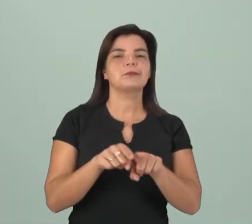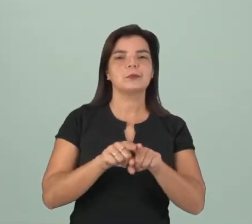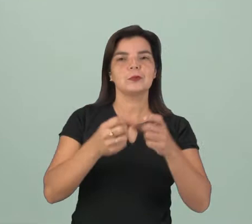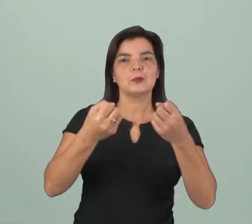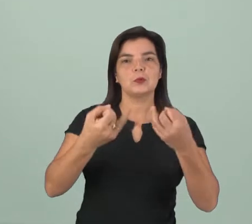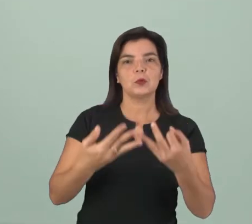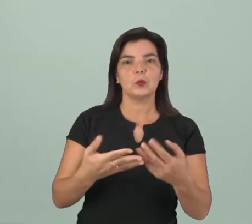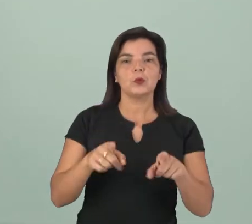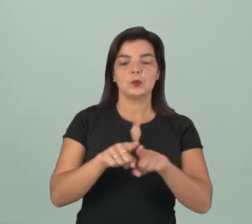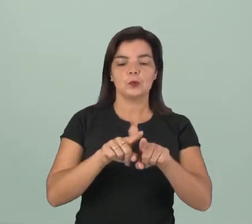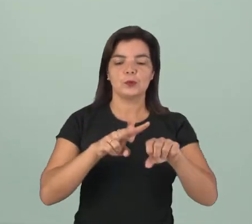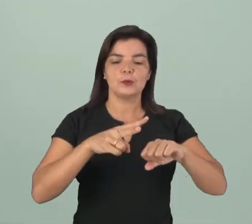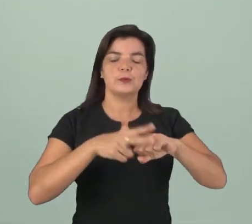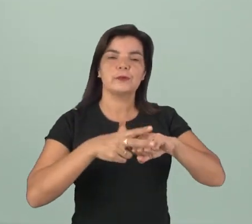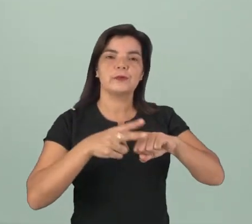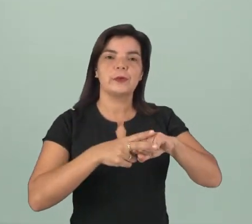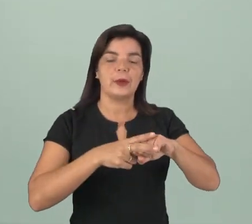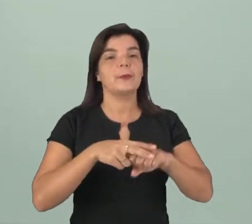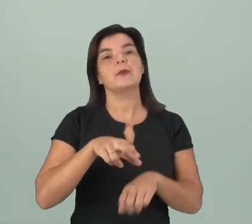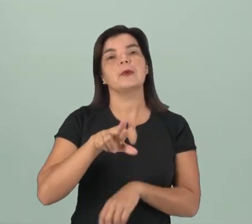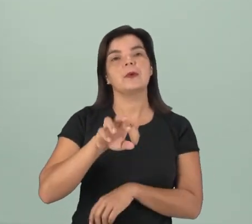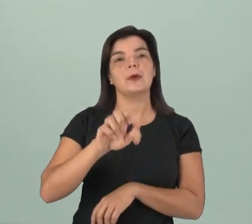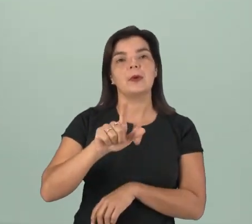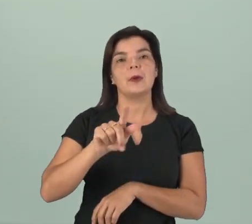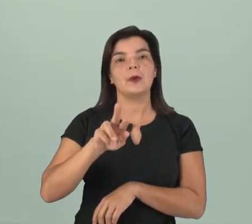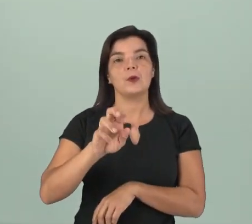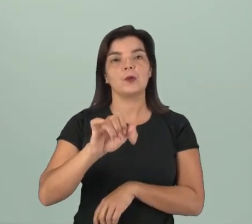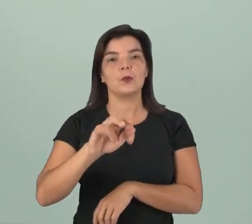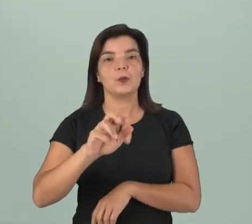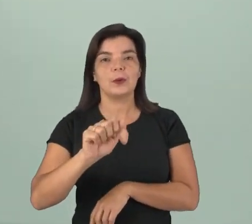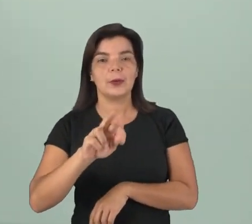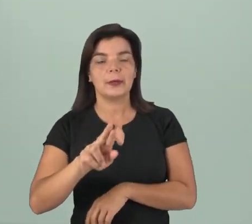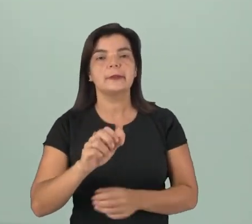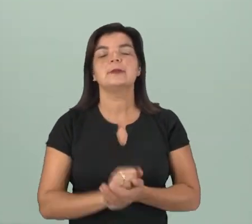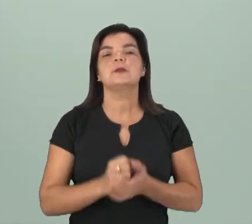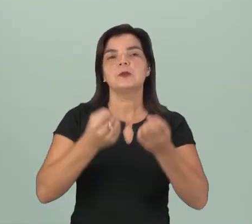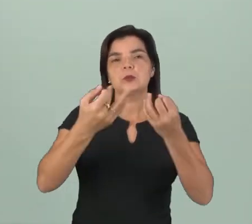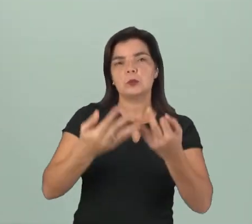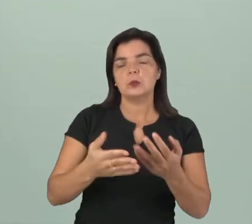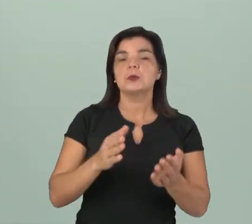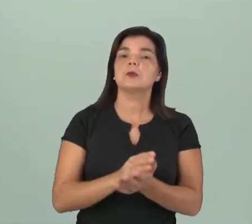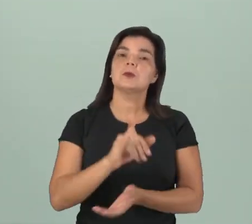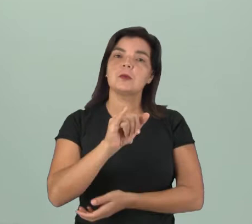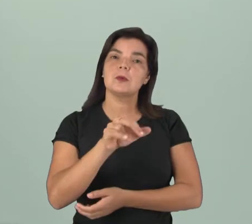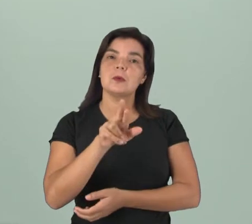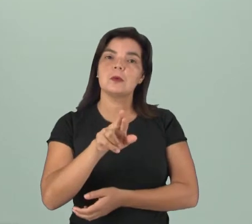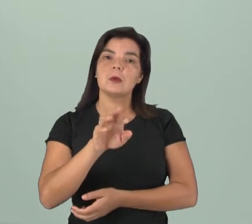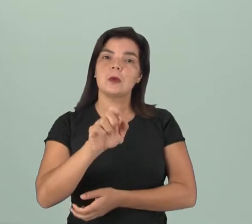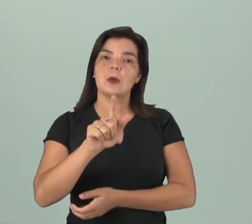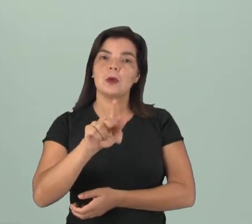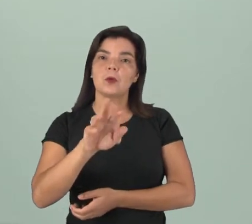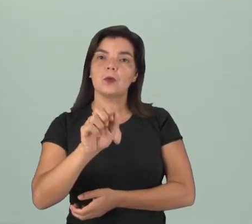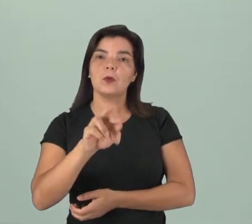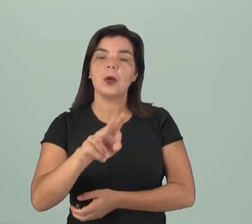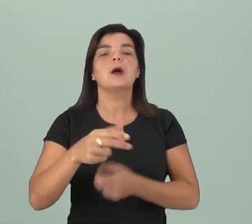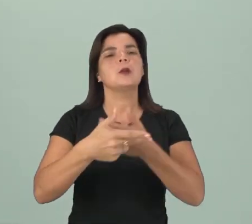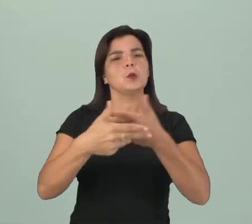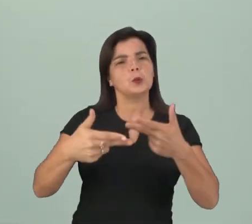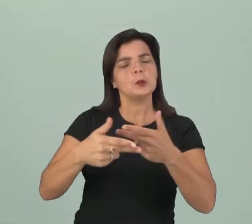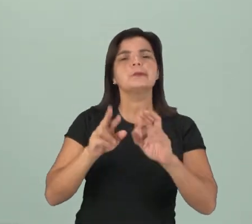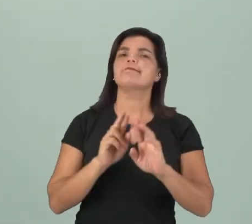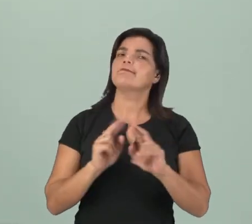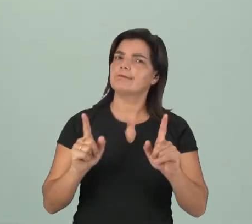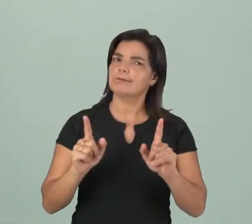Estávamos falando dos verbos regulares, agora vamos para os verbos irregulares. Quando eu falo irregular, galerinha, é que tem alguma coisa